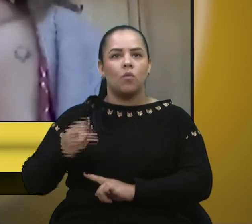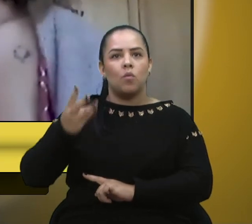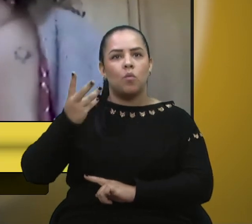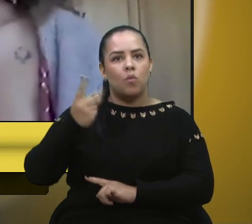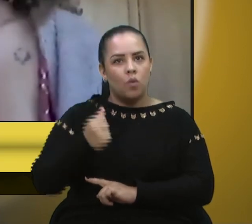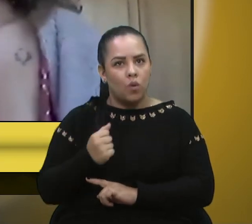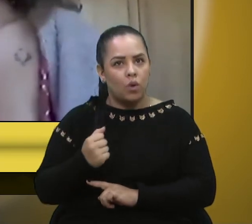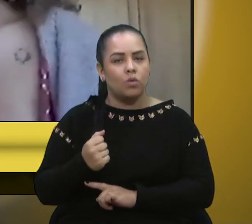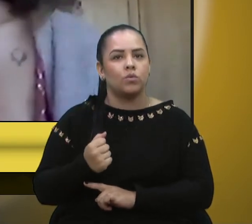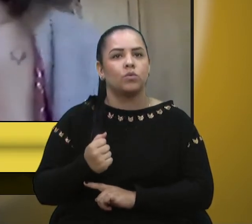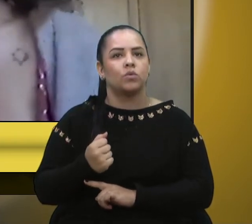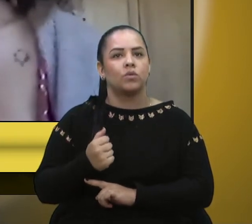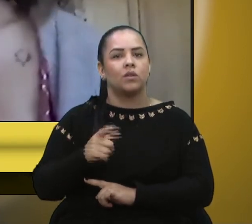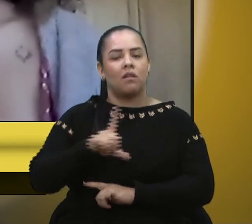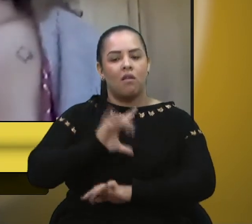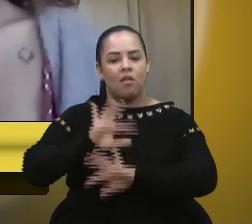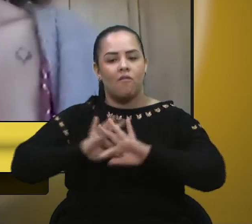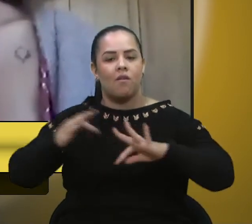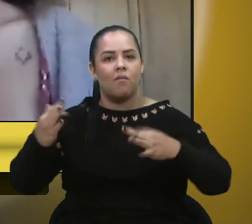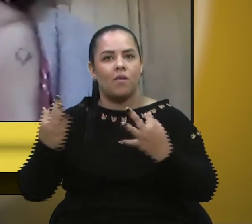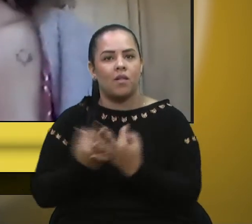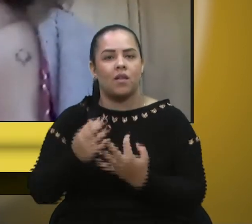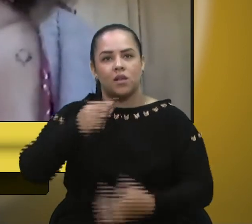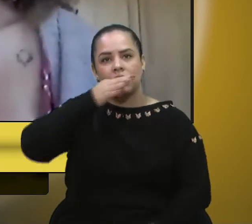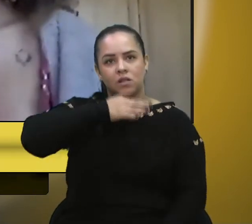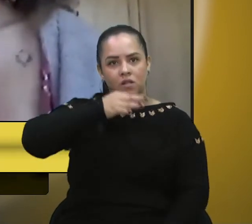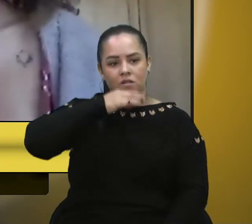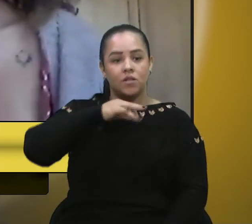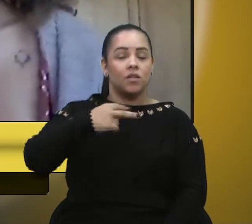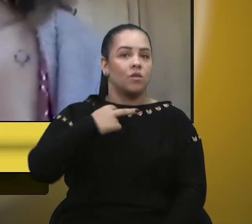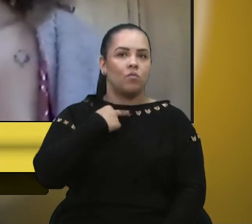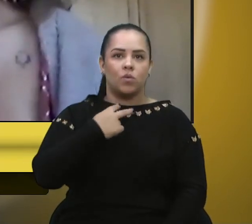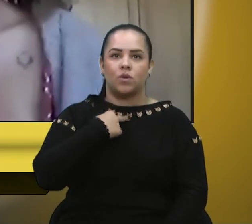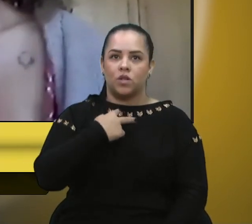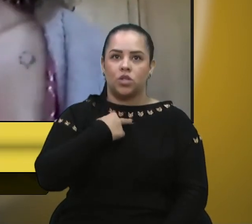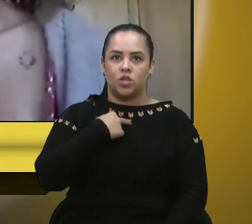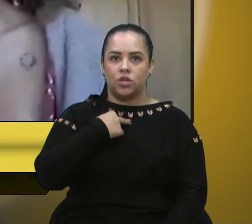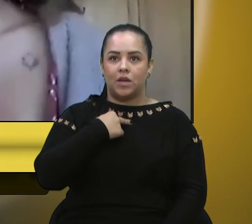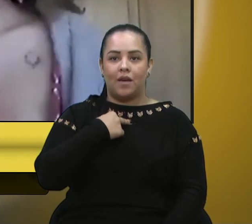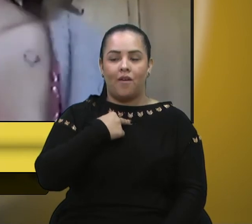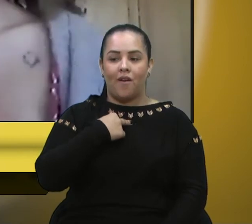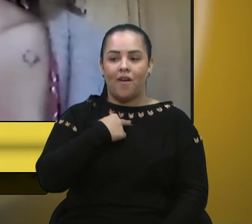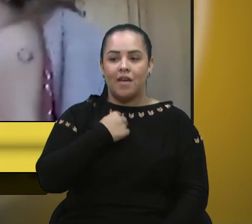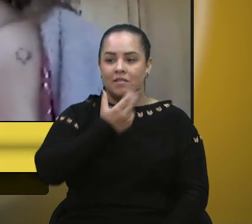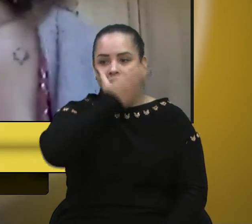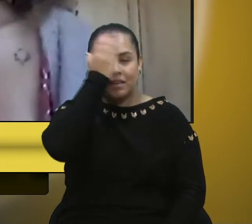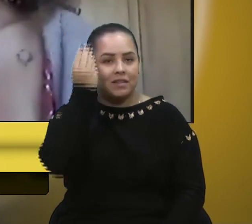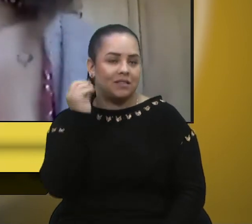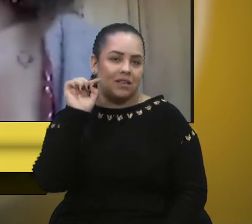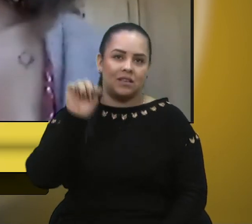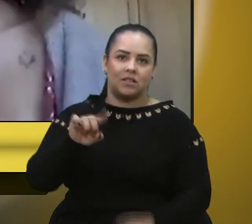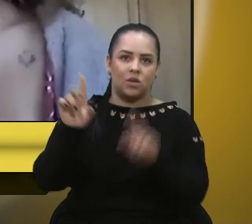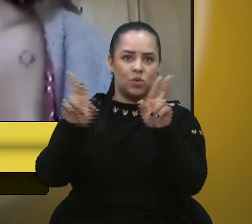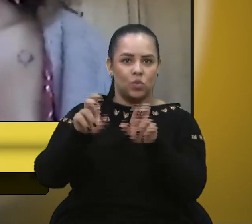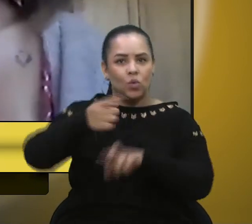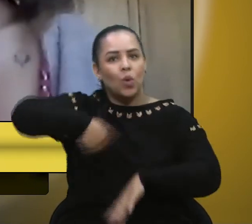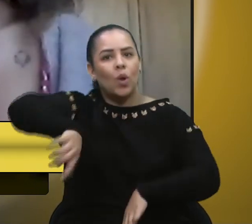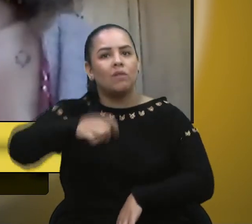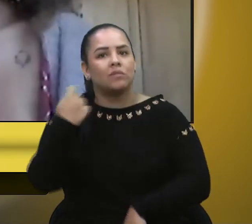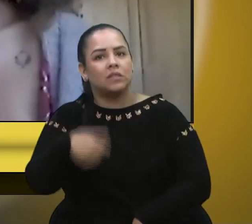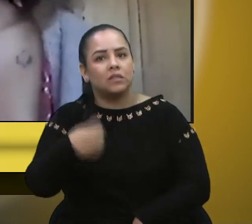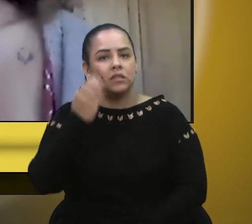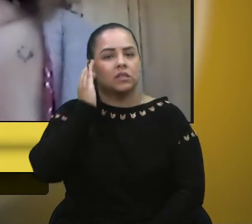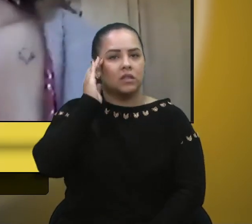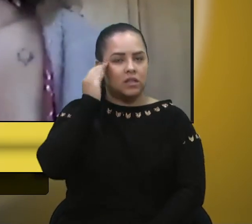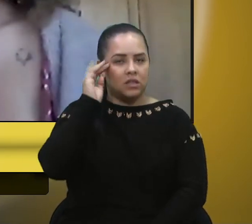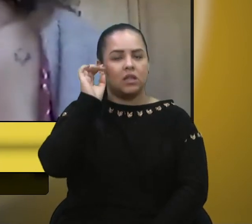de amparo para as famílias, Caxias do Sul não pode fechar os olhos para essa situação. Nós precisamos entender a